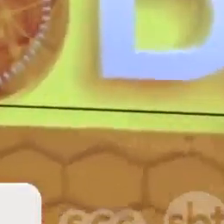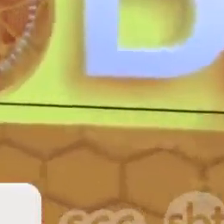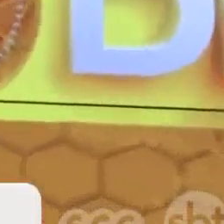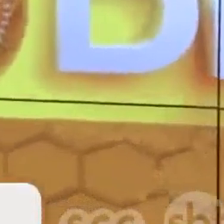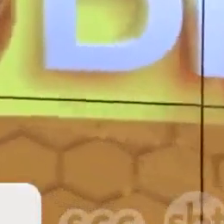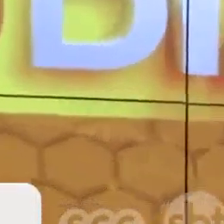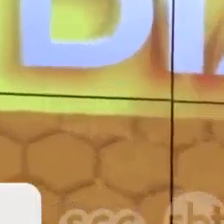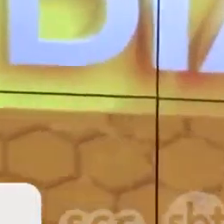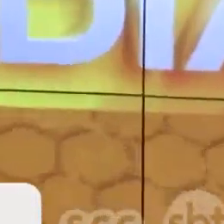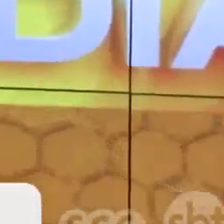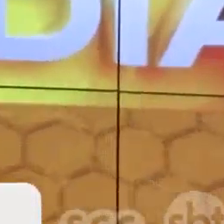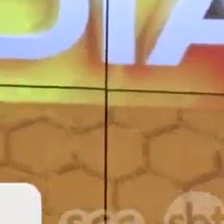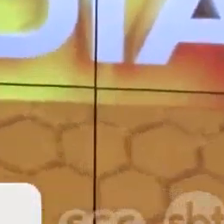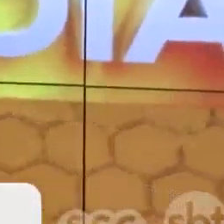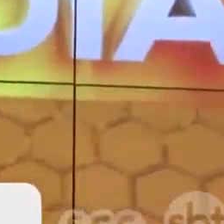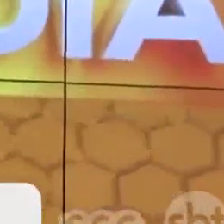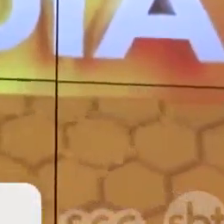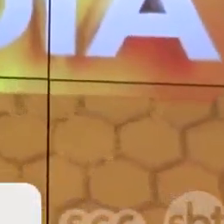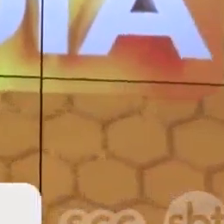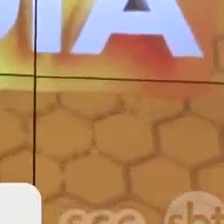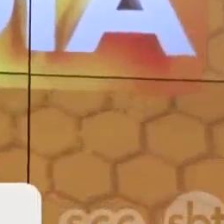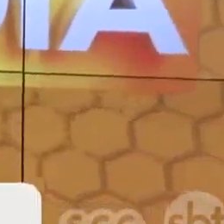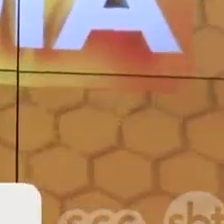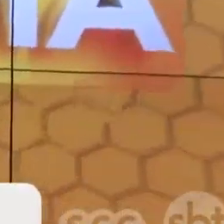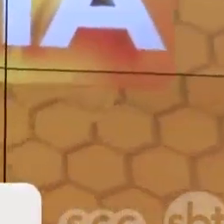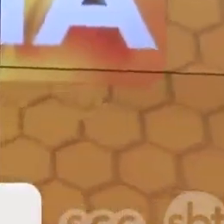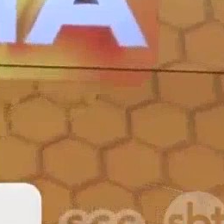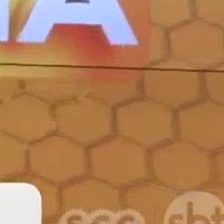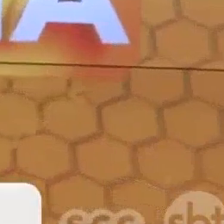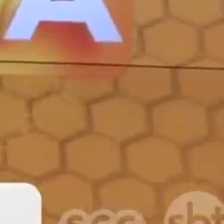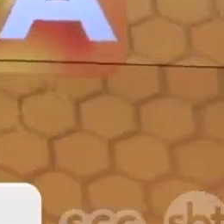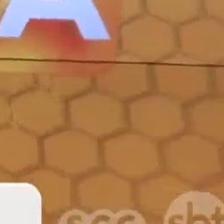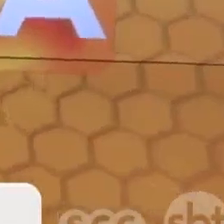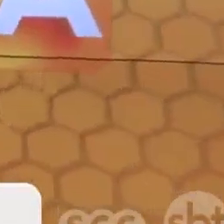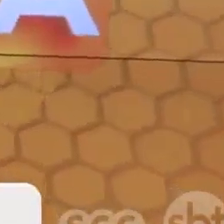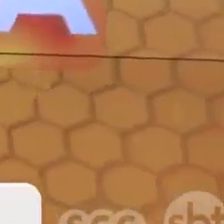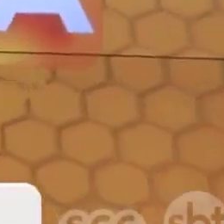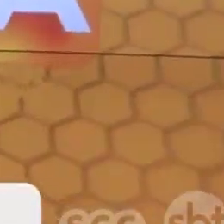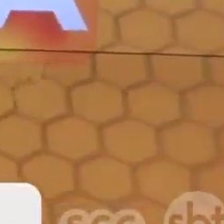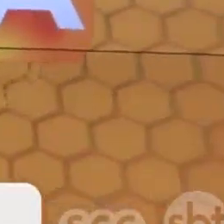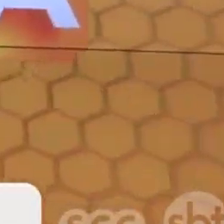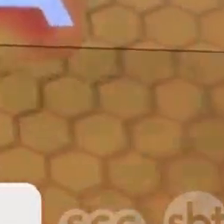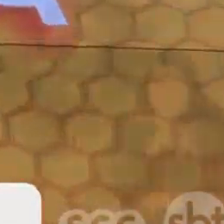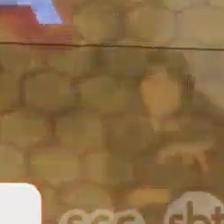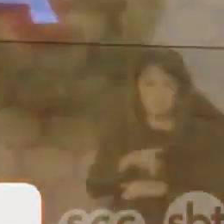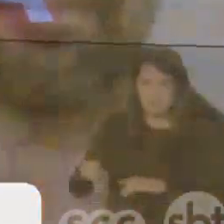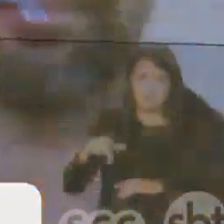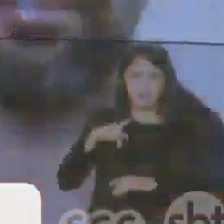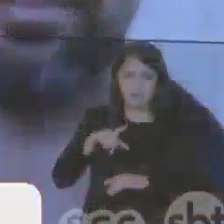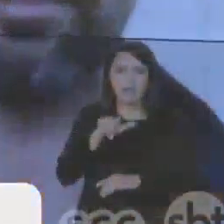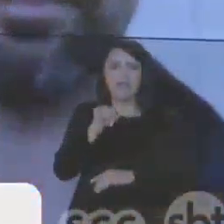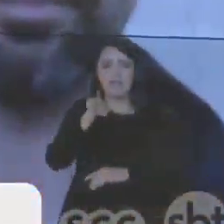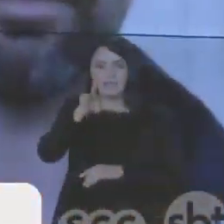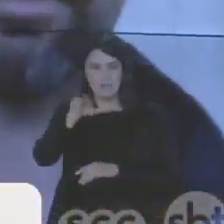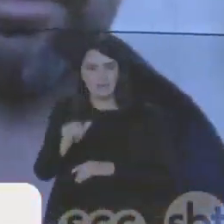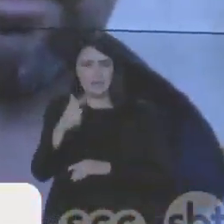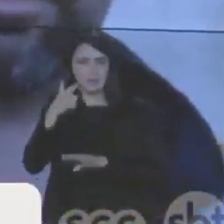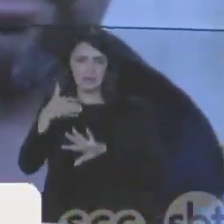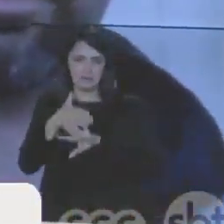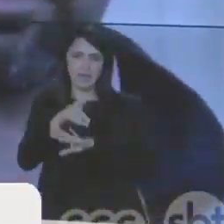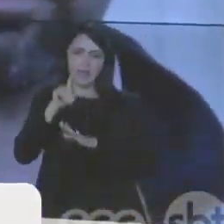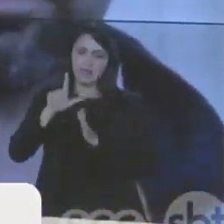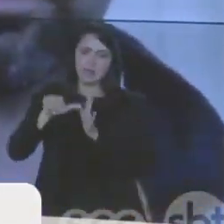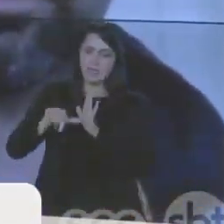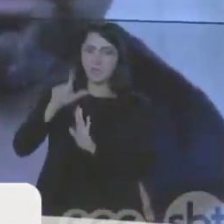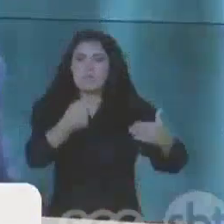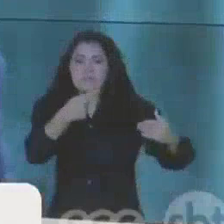os desastres climáticos estão aí o que que está acontecendo na prática o governo federal quer suspender por 3